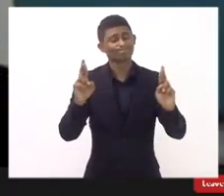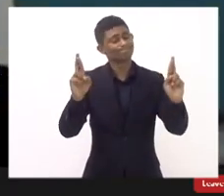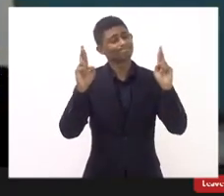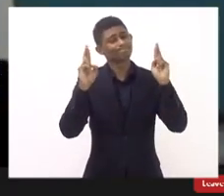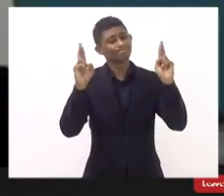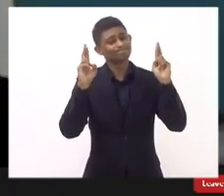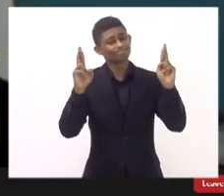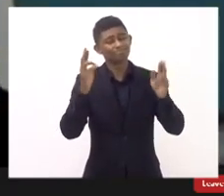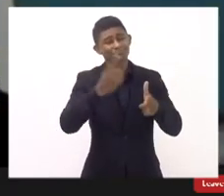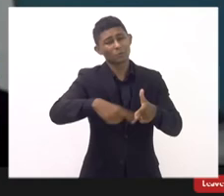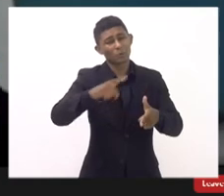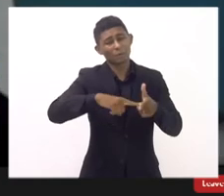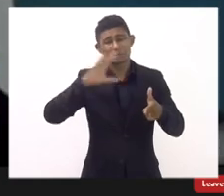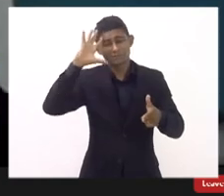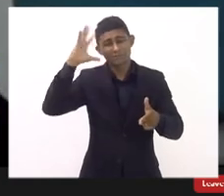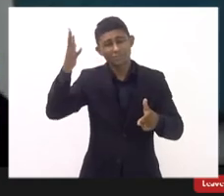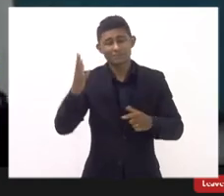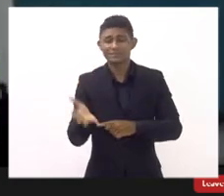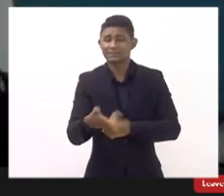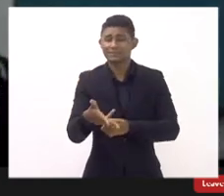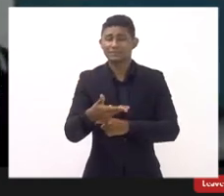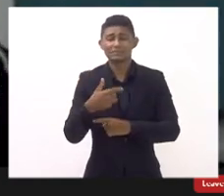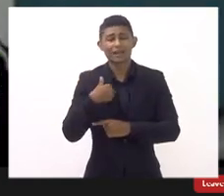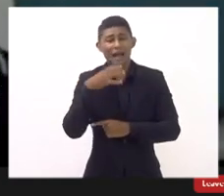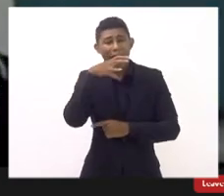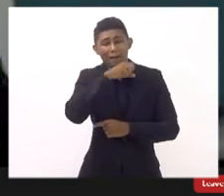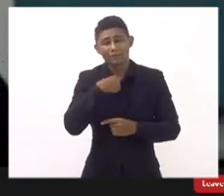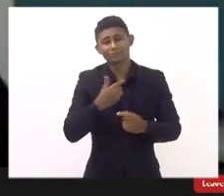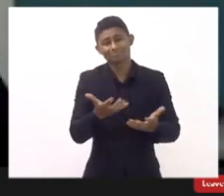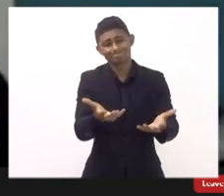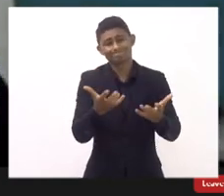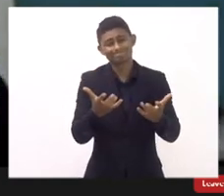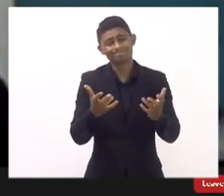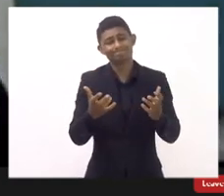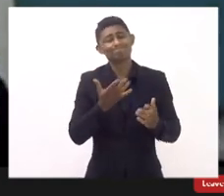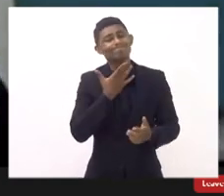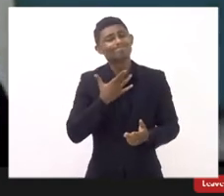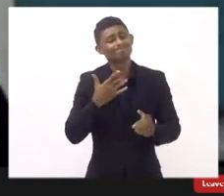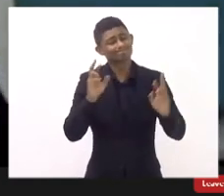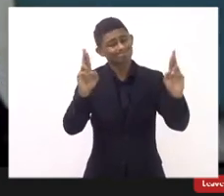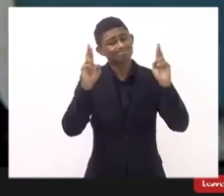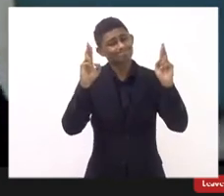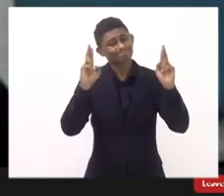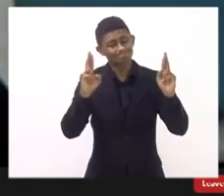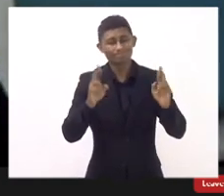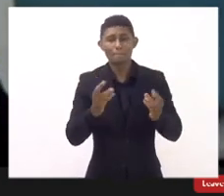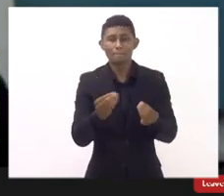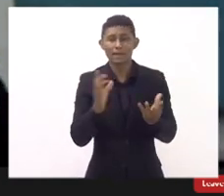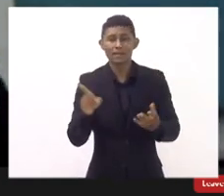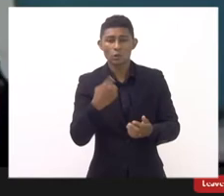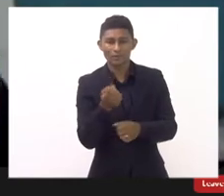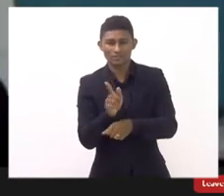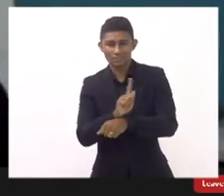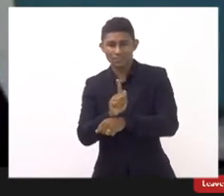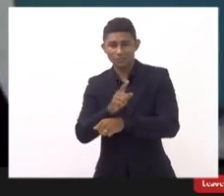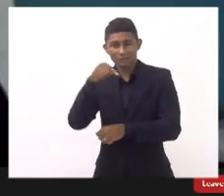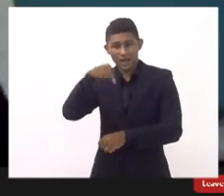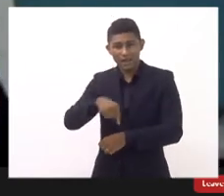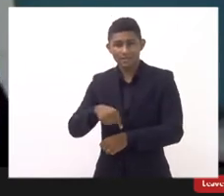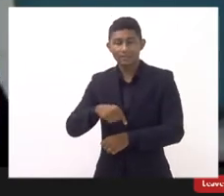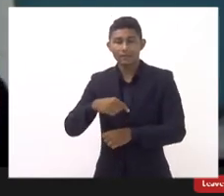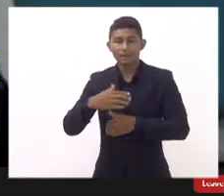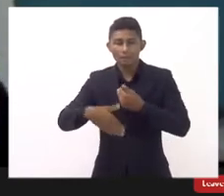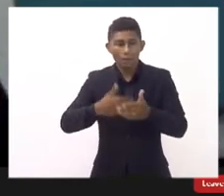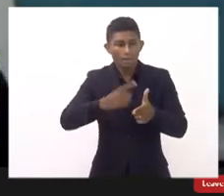questão se resolvesse com a maior celeridade possível, para que nós, enquanto gestores da FAETEC, pudéssemos finalmente dizer aos nossos